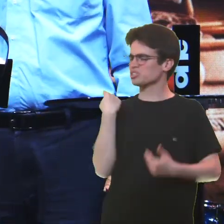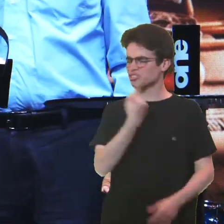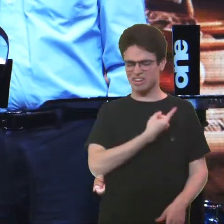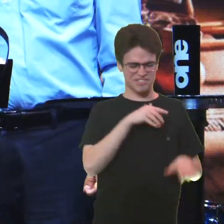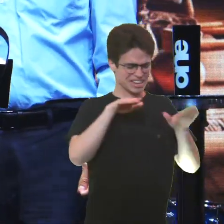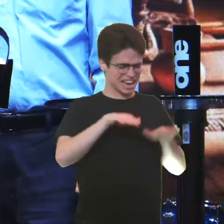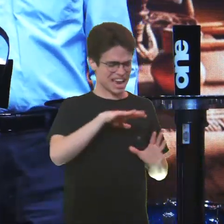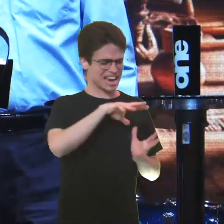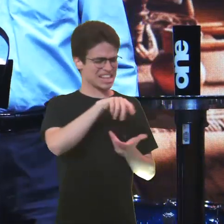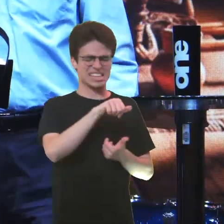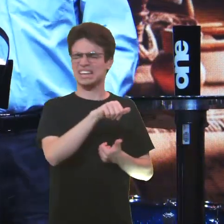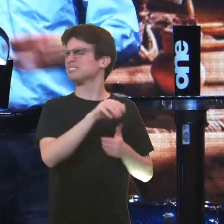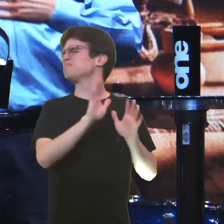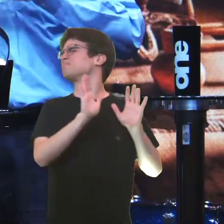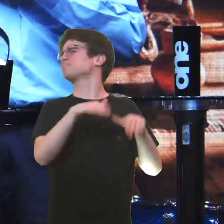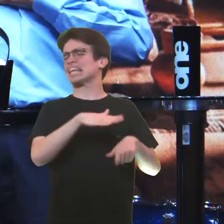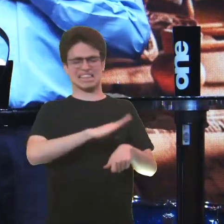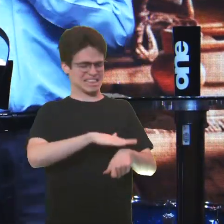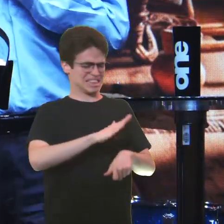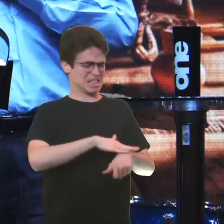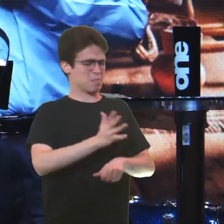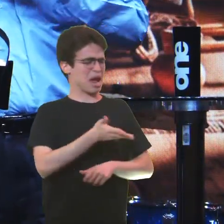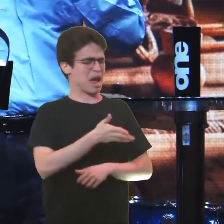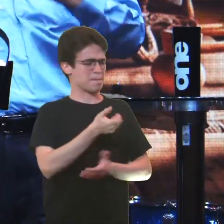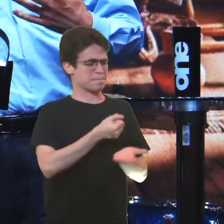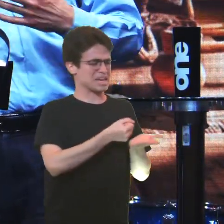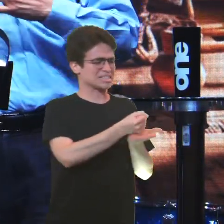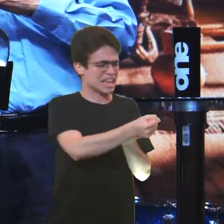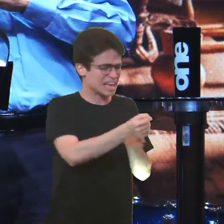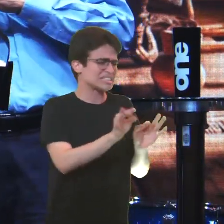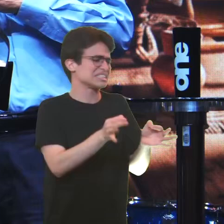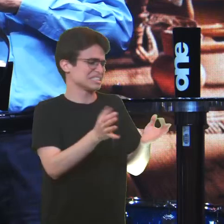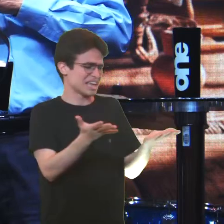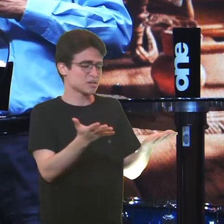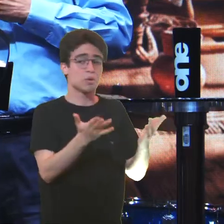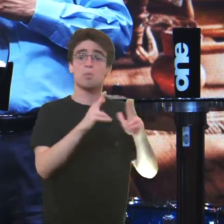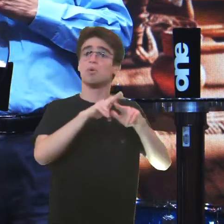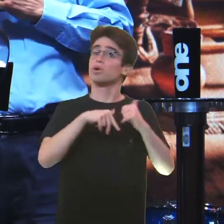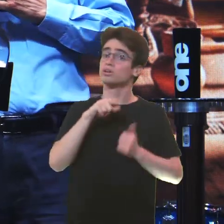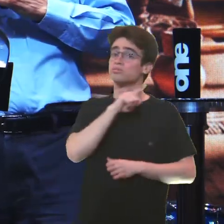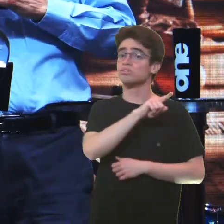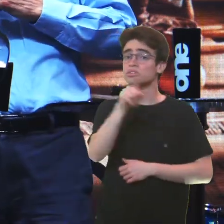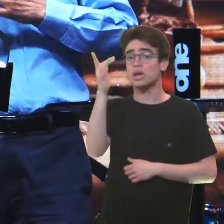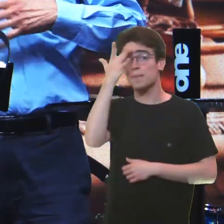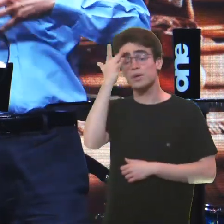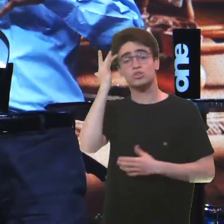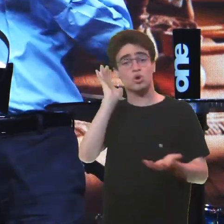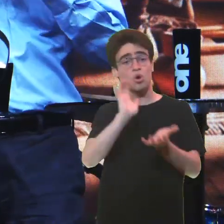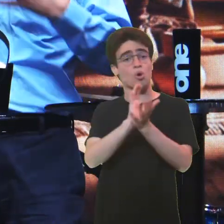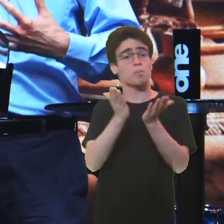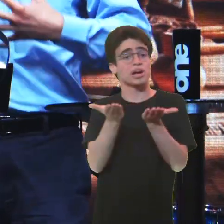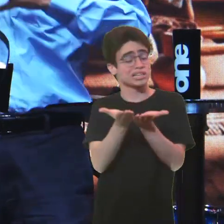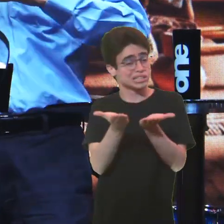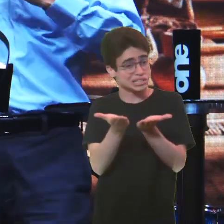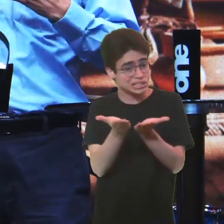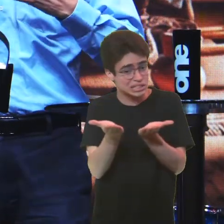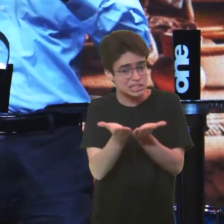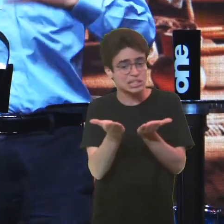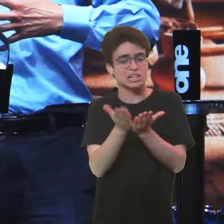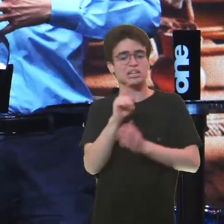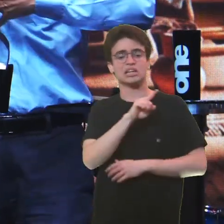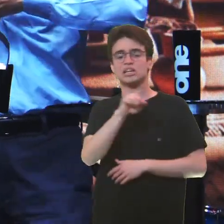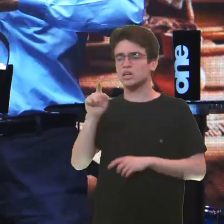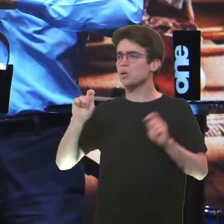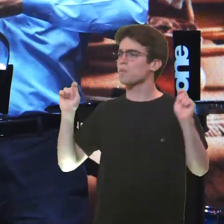tempo que nós estaremos aqui. Y eso conduce a que los cristianos Isso conduz com que os cristãos desarrollen una